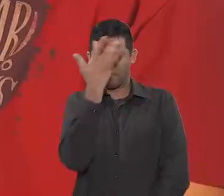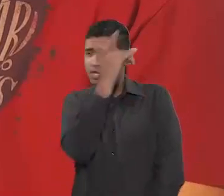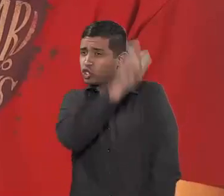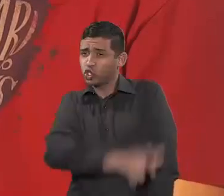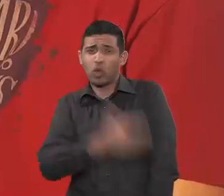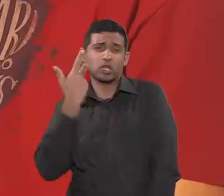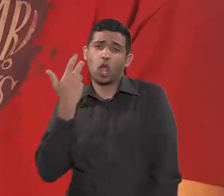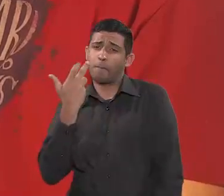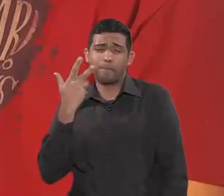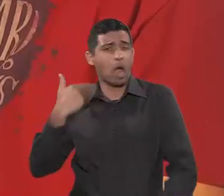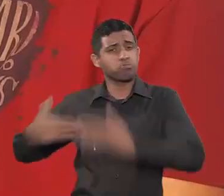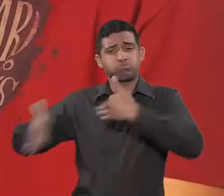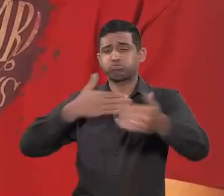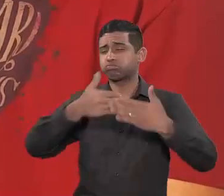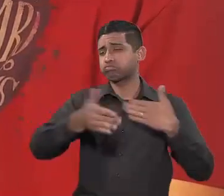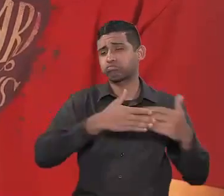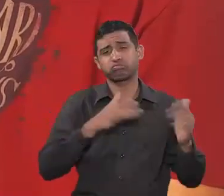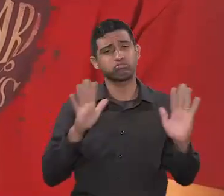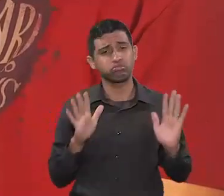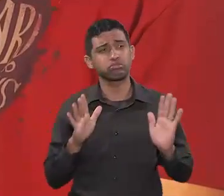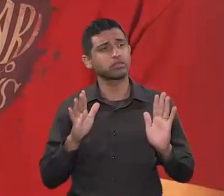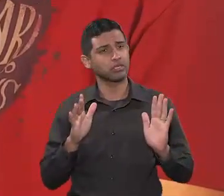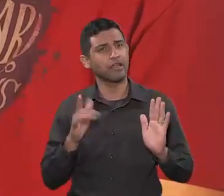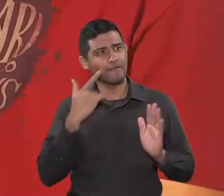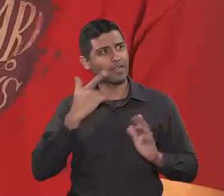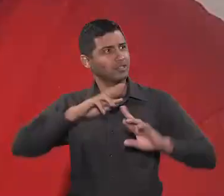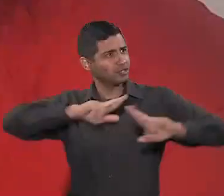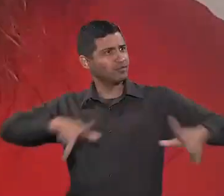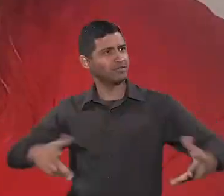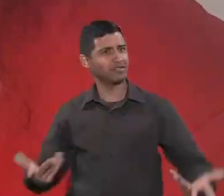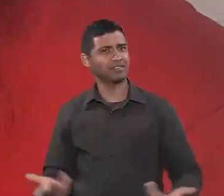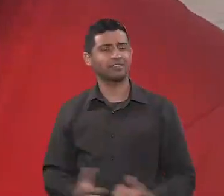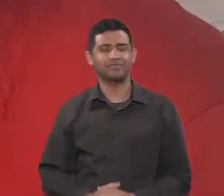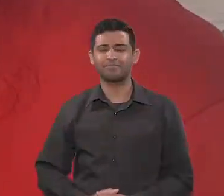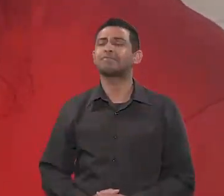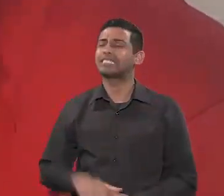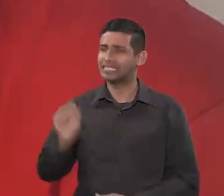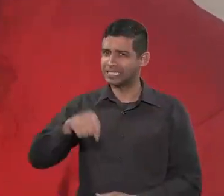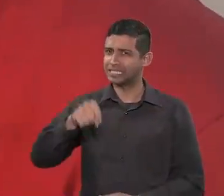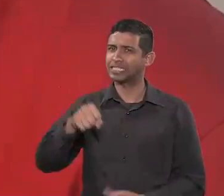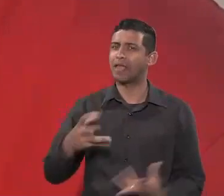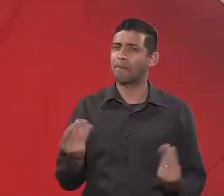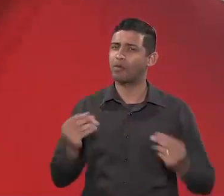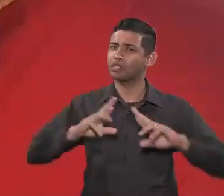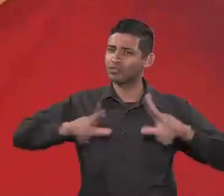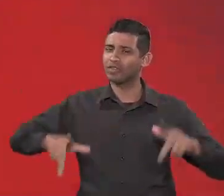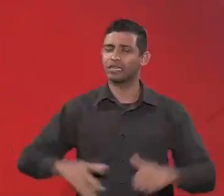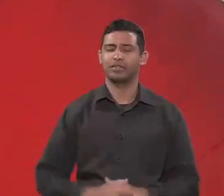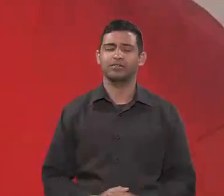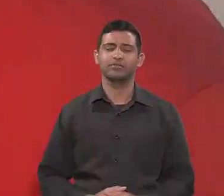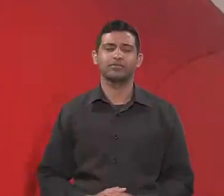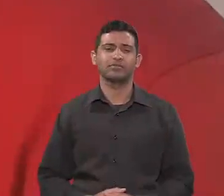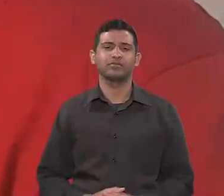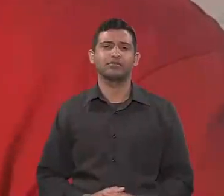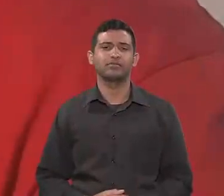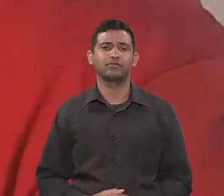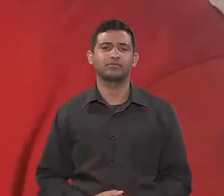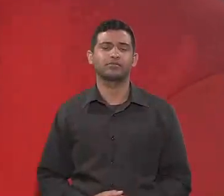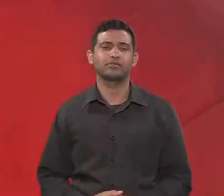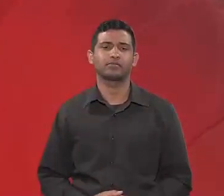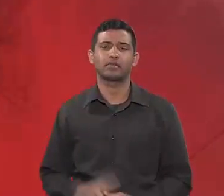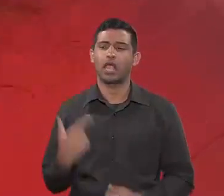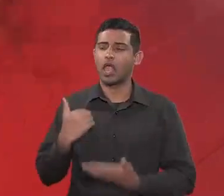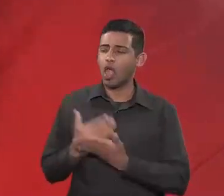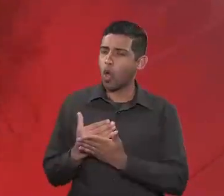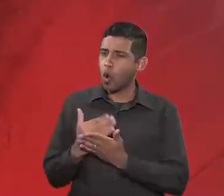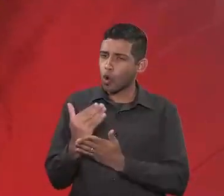uma outra, que tem potencialidades. Isso faz muita diferença, né? Muita diferença. Na verdade, quando eu comecei a